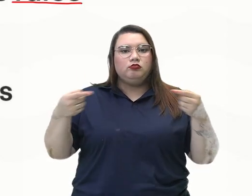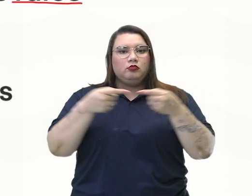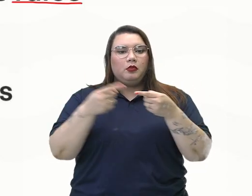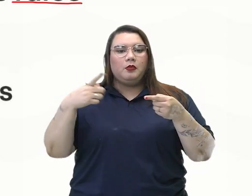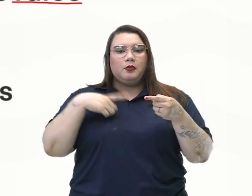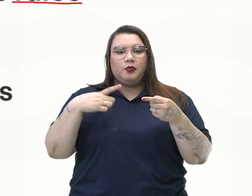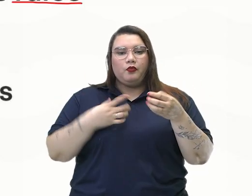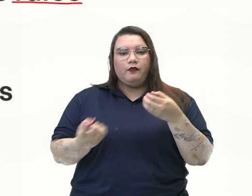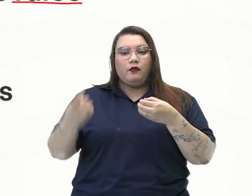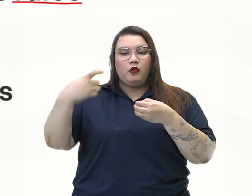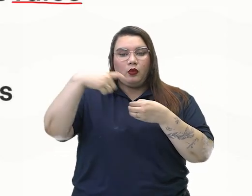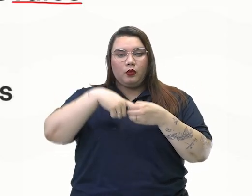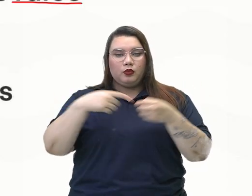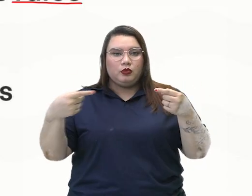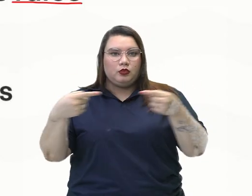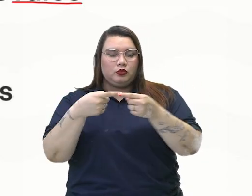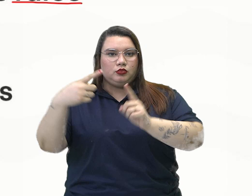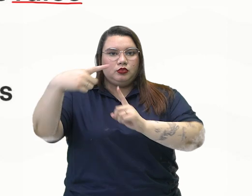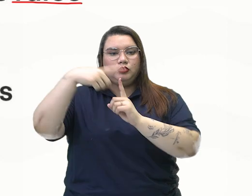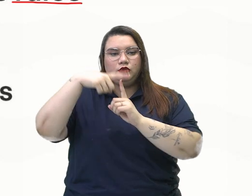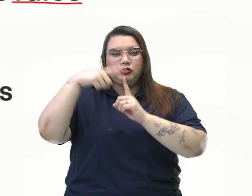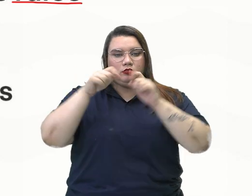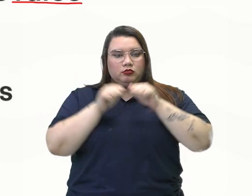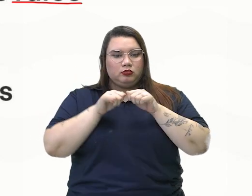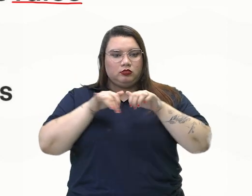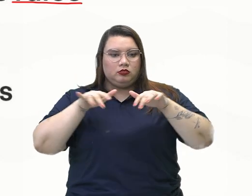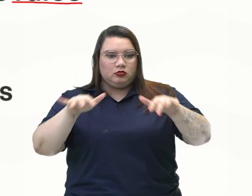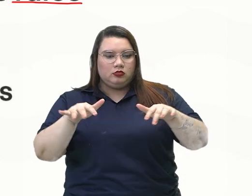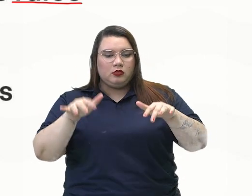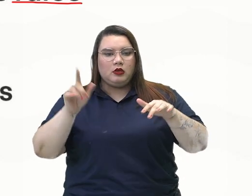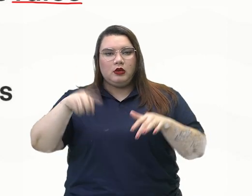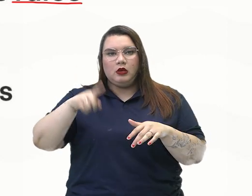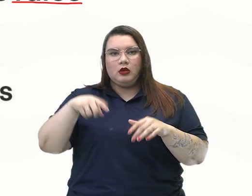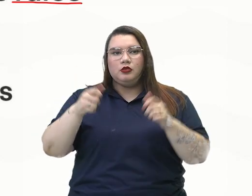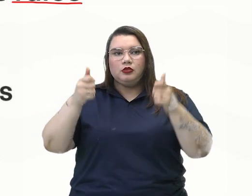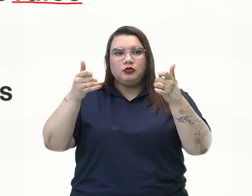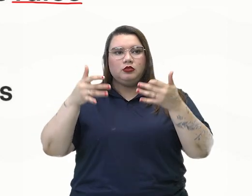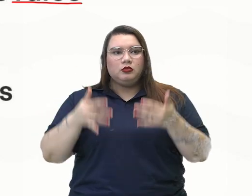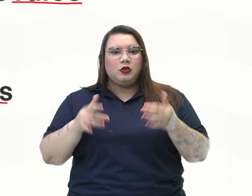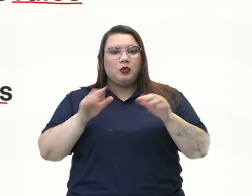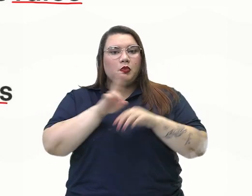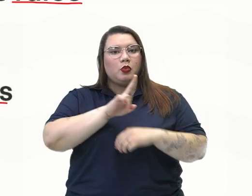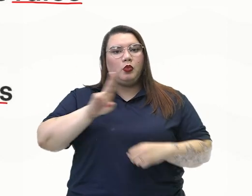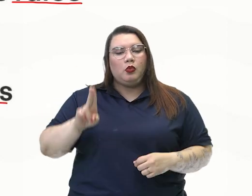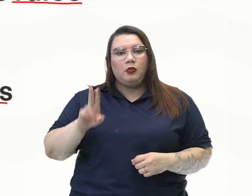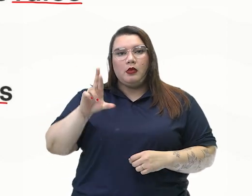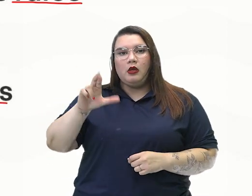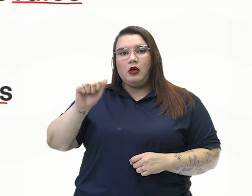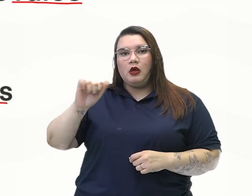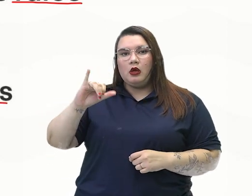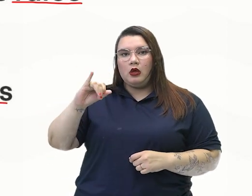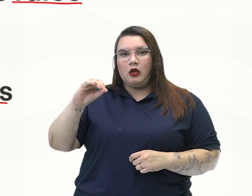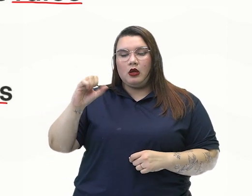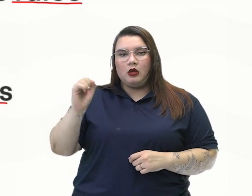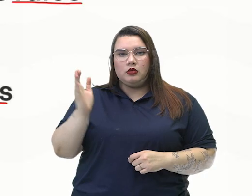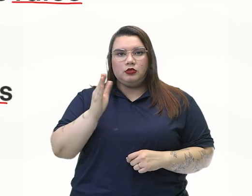aqueles que retornam ao meio de propagação são denominados ou chamados de raios